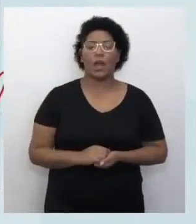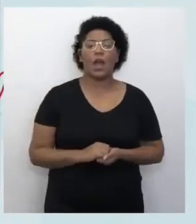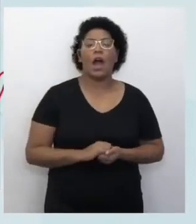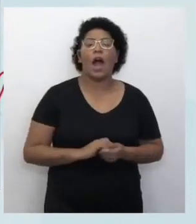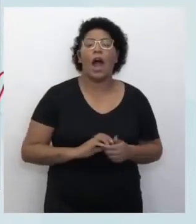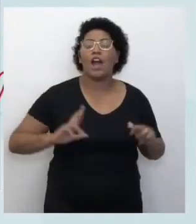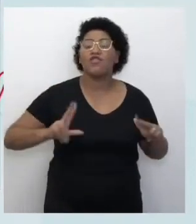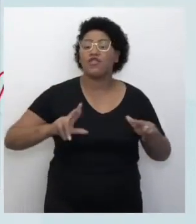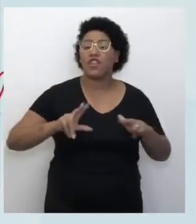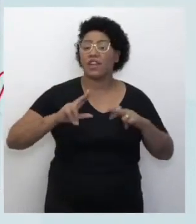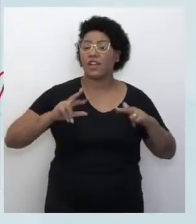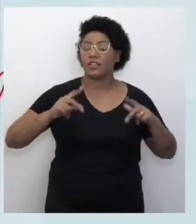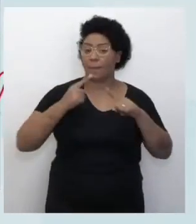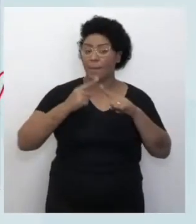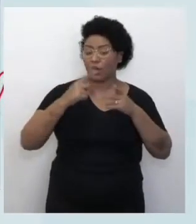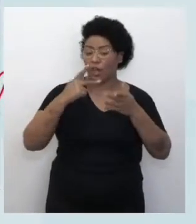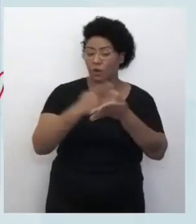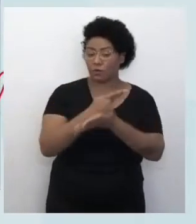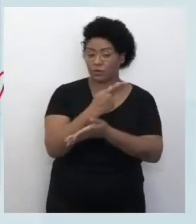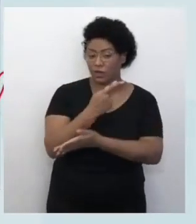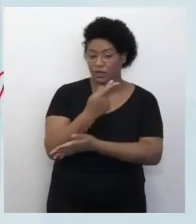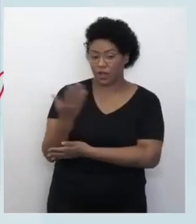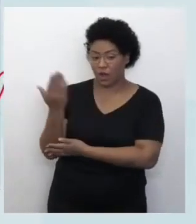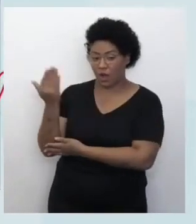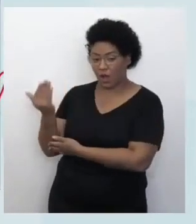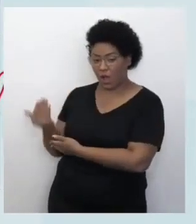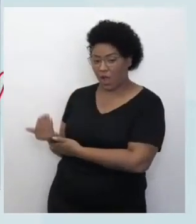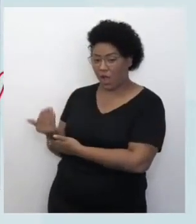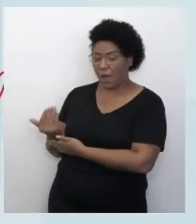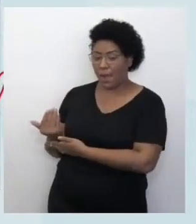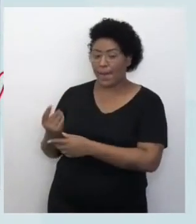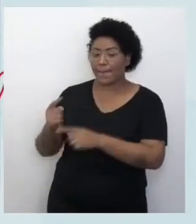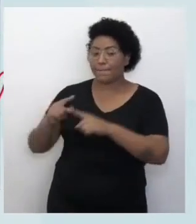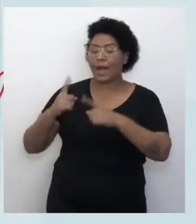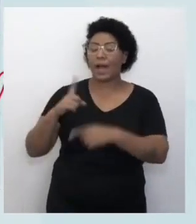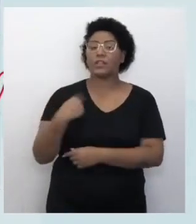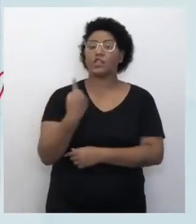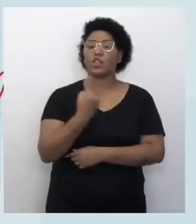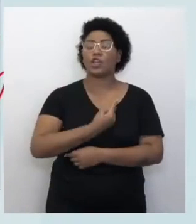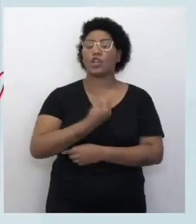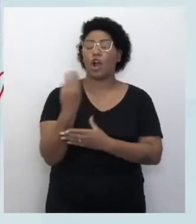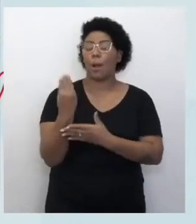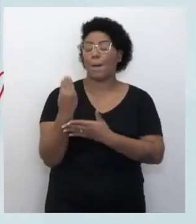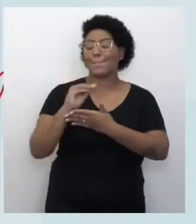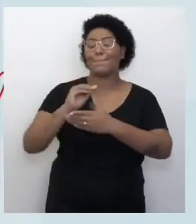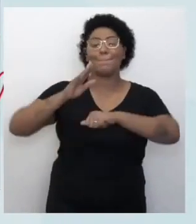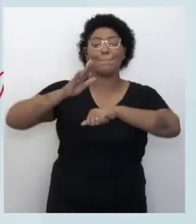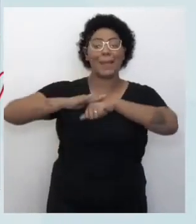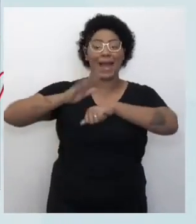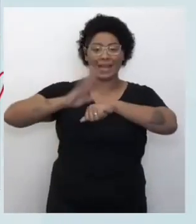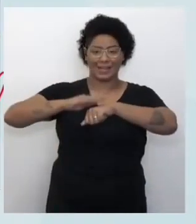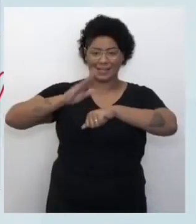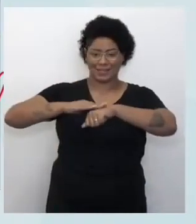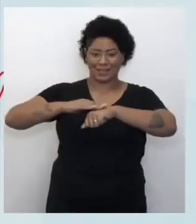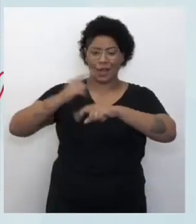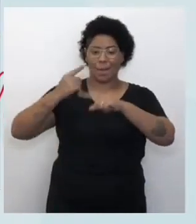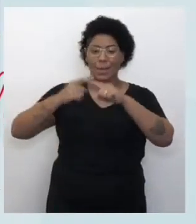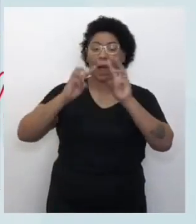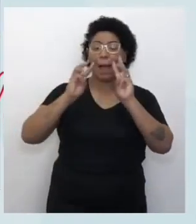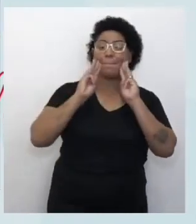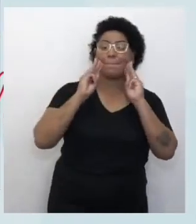a reação de baixo é a mesma, mas nós aumentamos aqui as